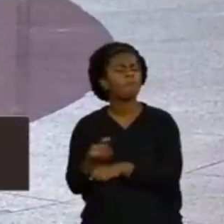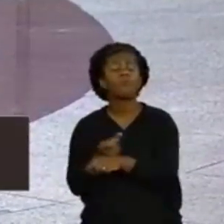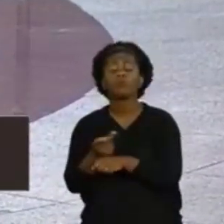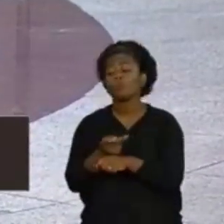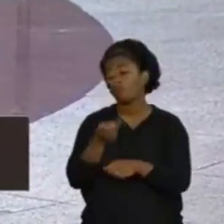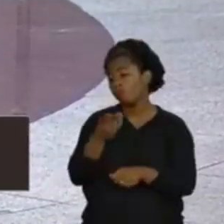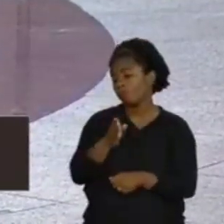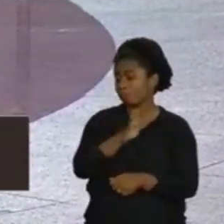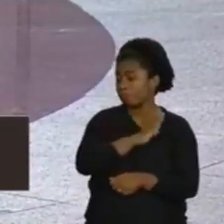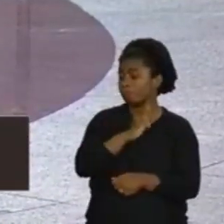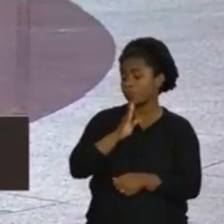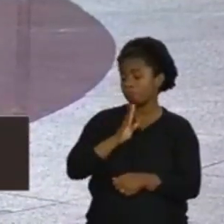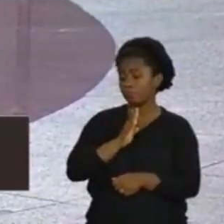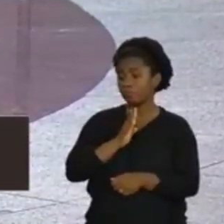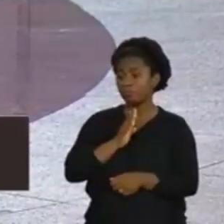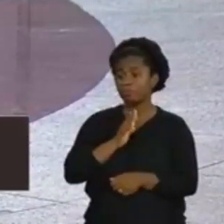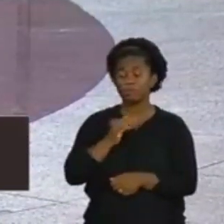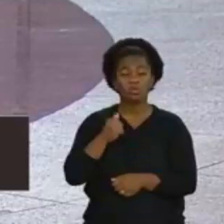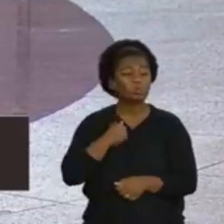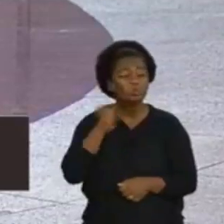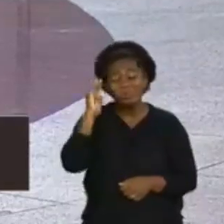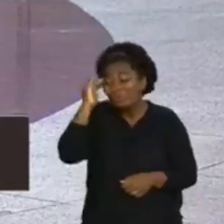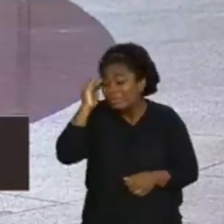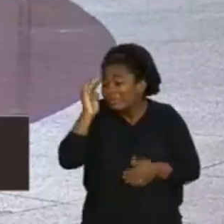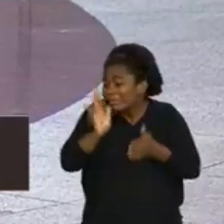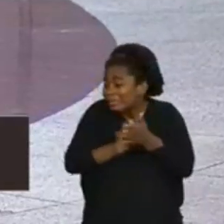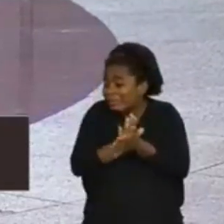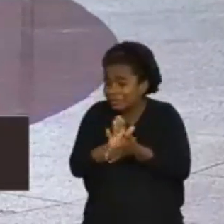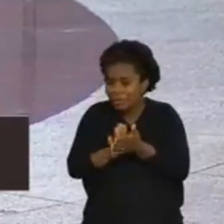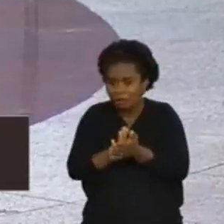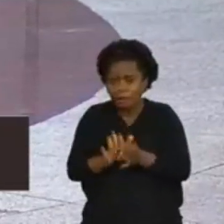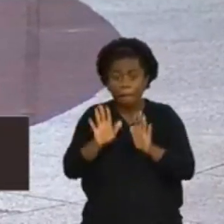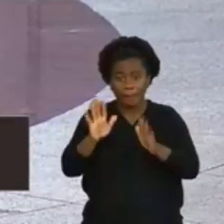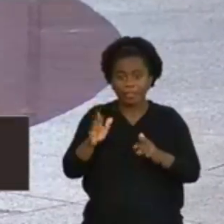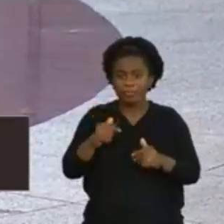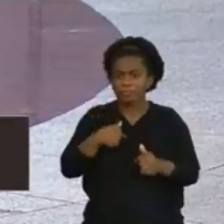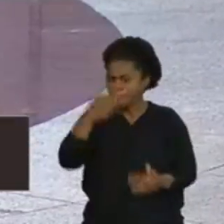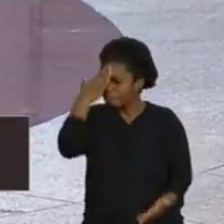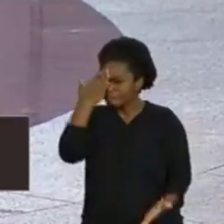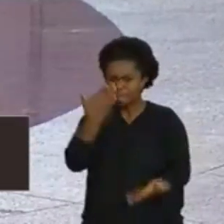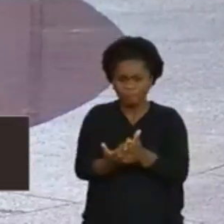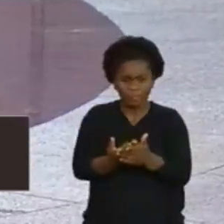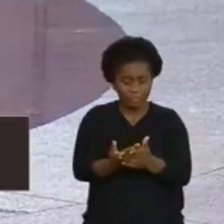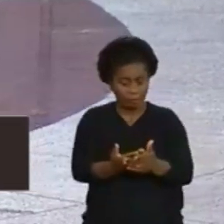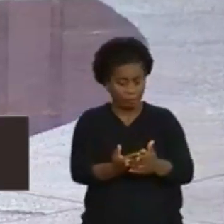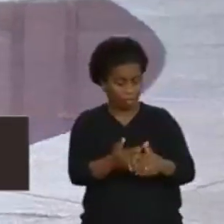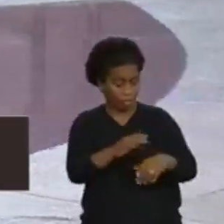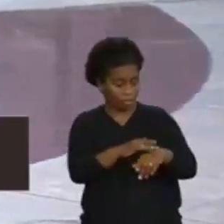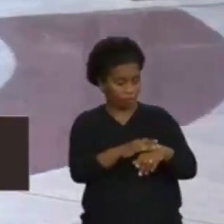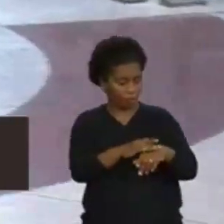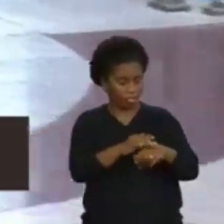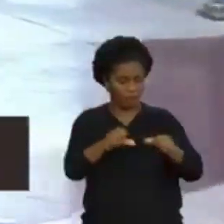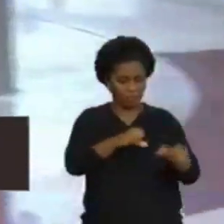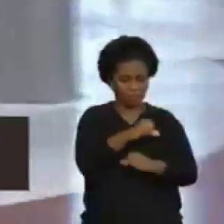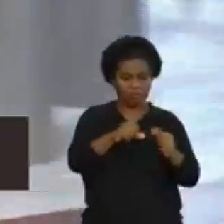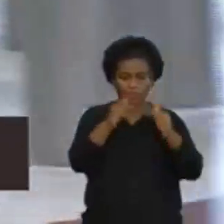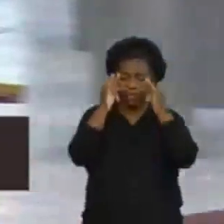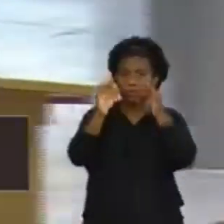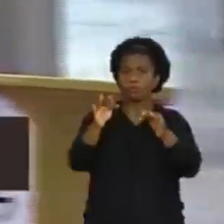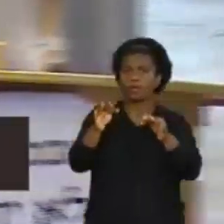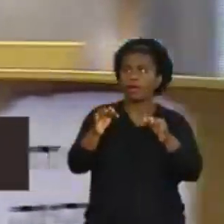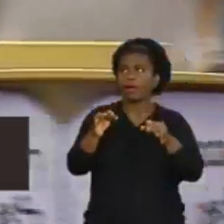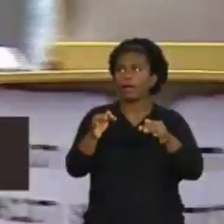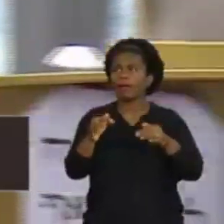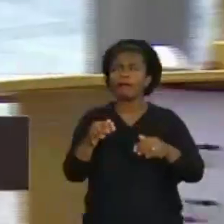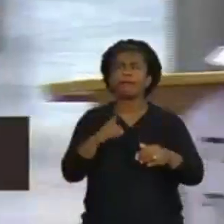bispo, eu não estou entendendo nada, mas eu sei que vai virar um testemunho. Aí um dia ela veio toda feliz: deixa eu dar meu